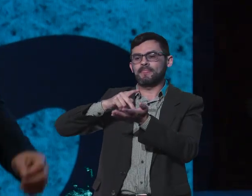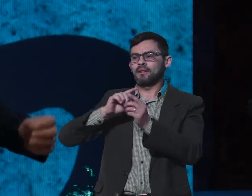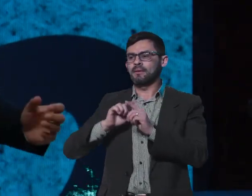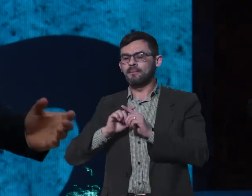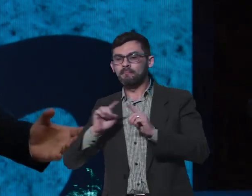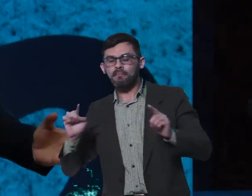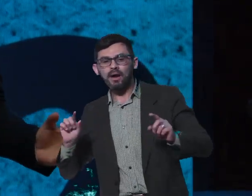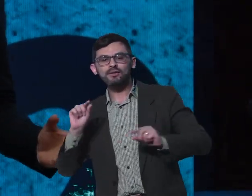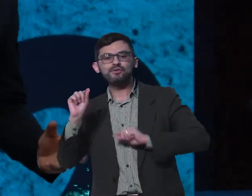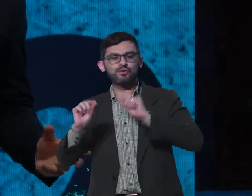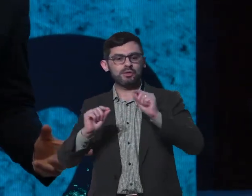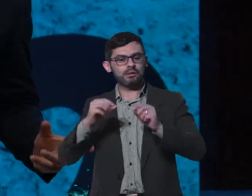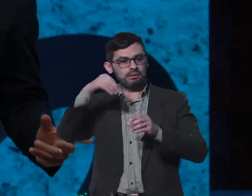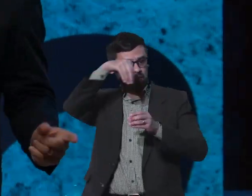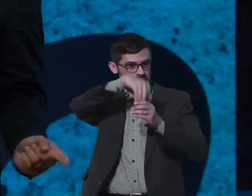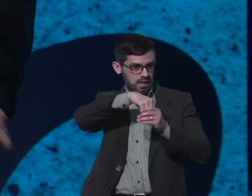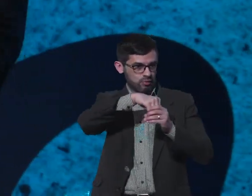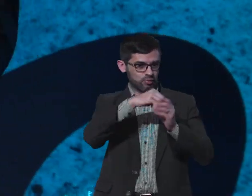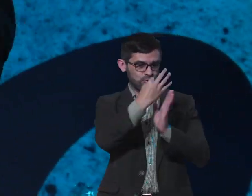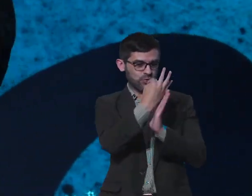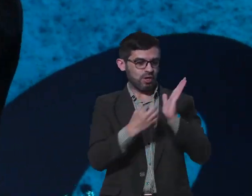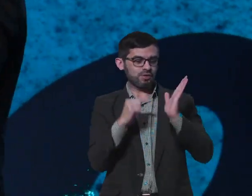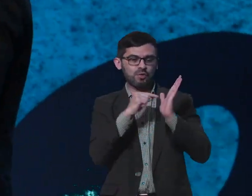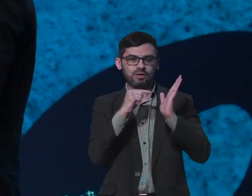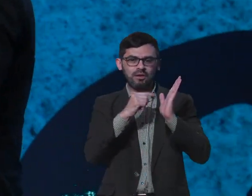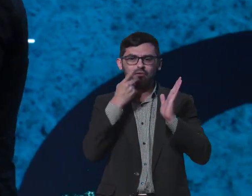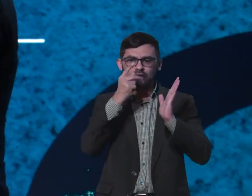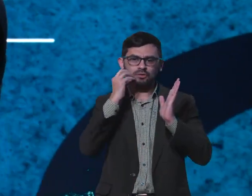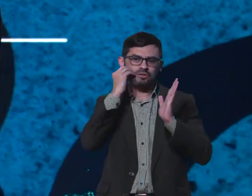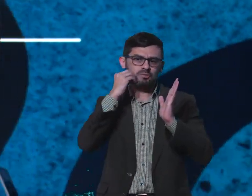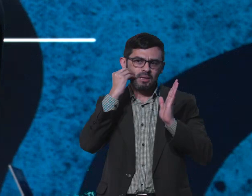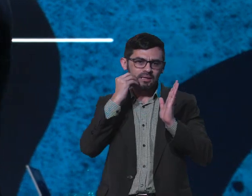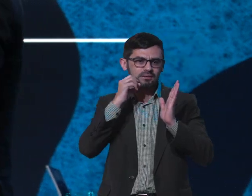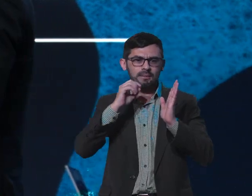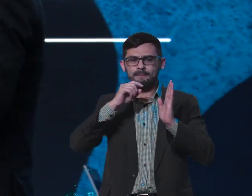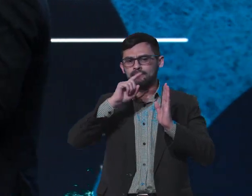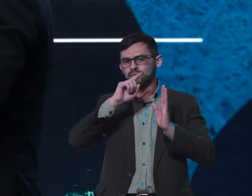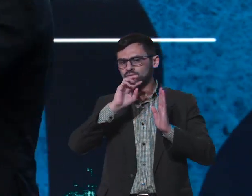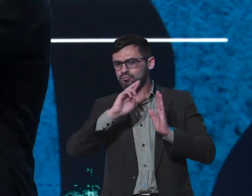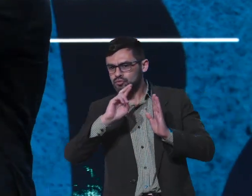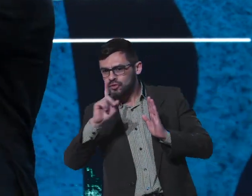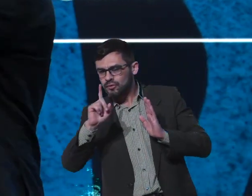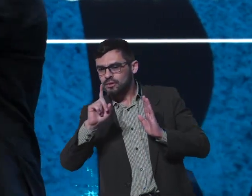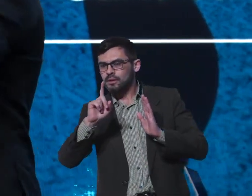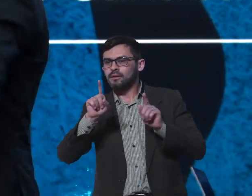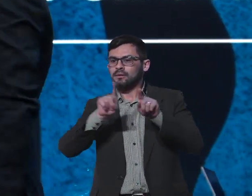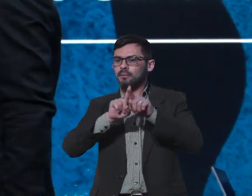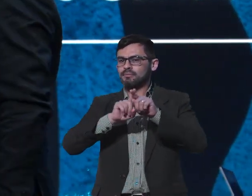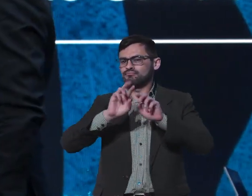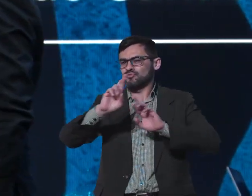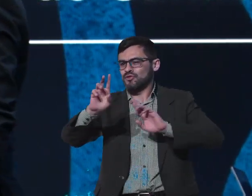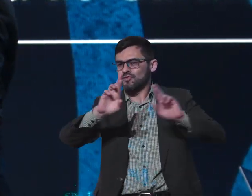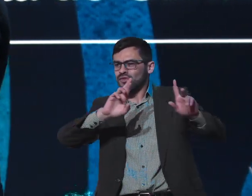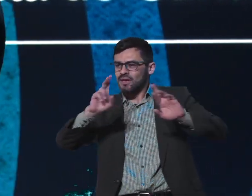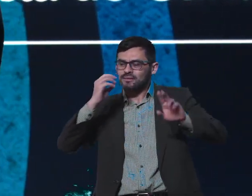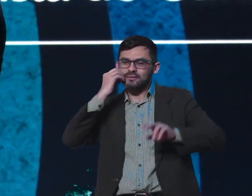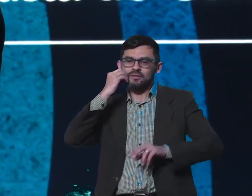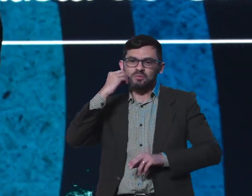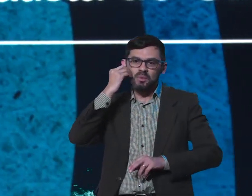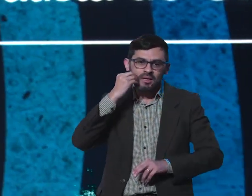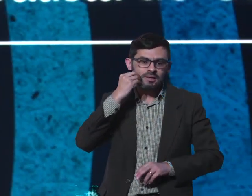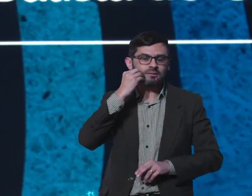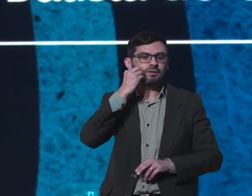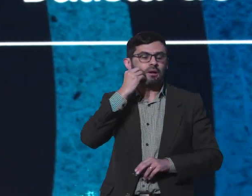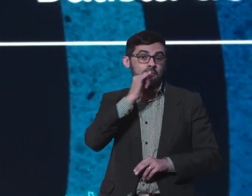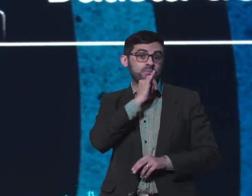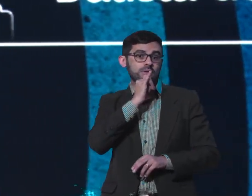Mas ele não está se referindo apenas a esse tipo de experiência no texto. Ele fala sobre muitas experiências. Ele